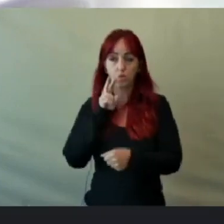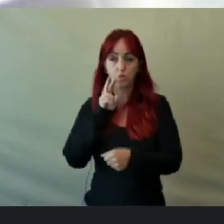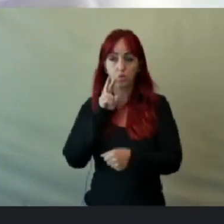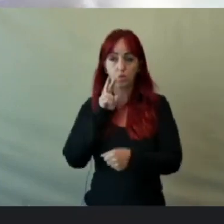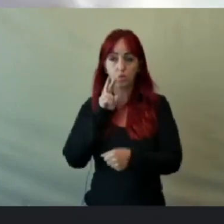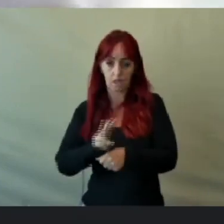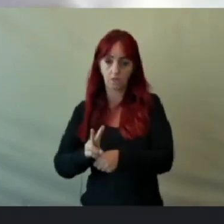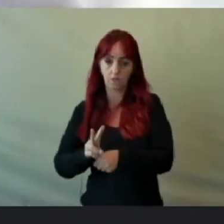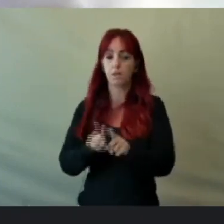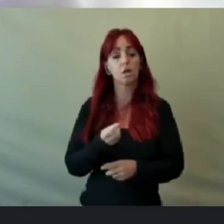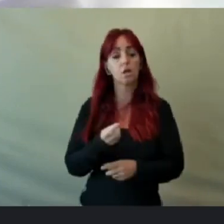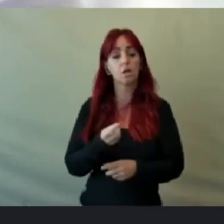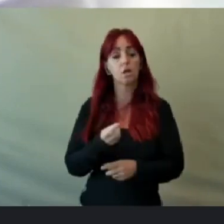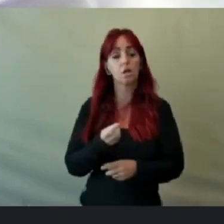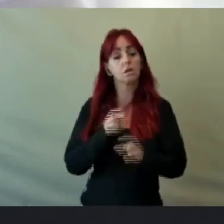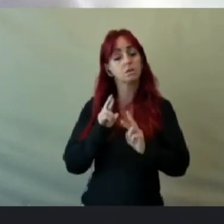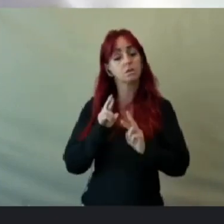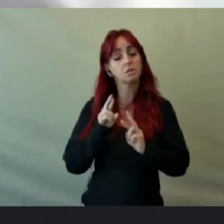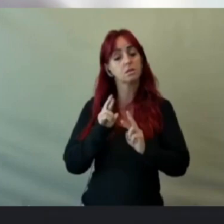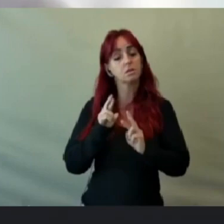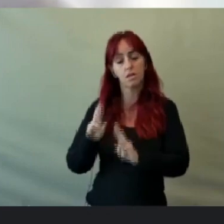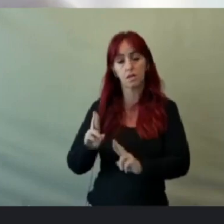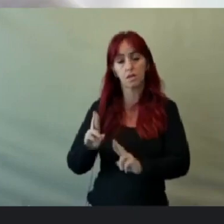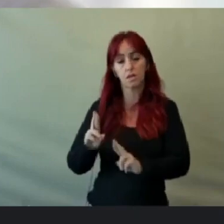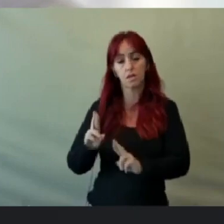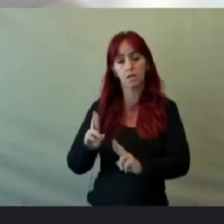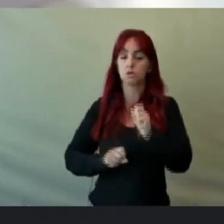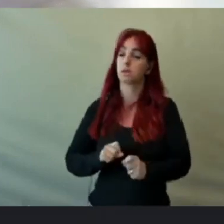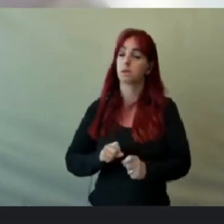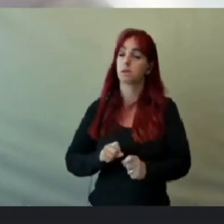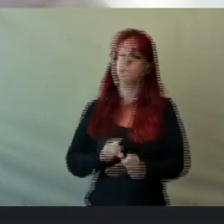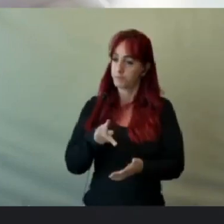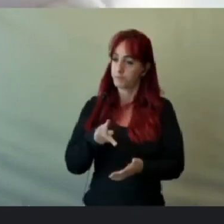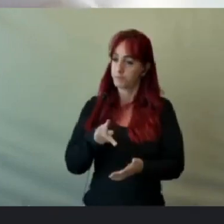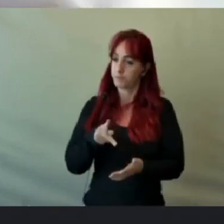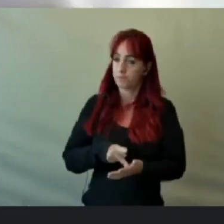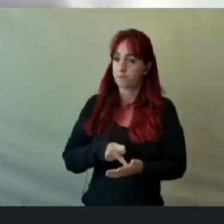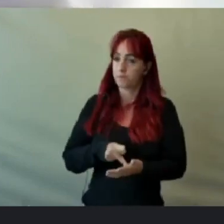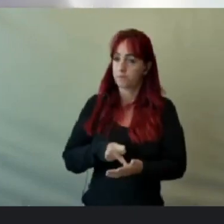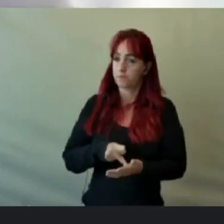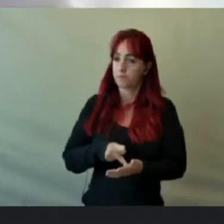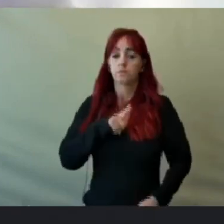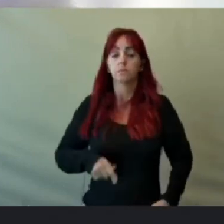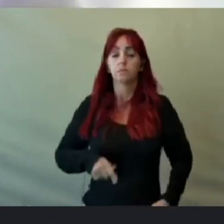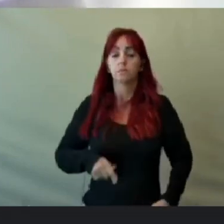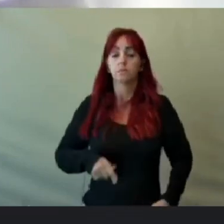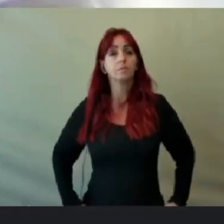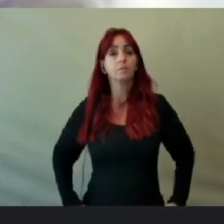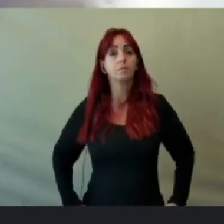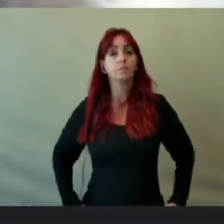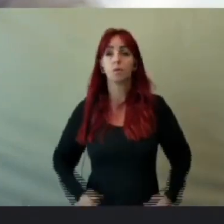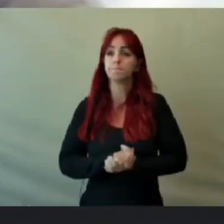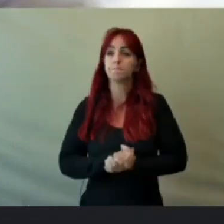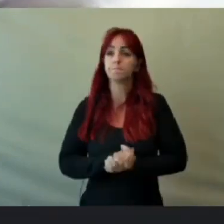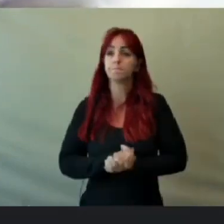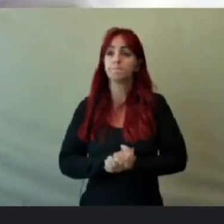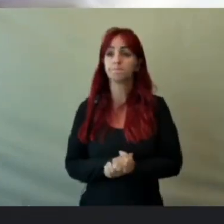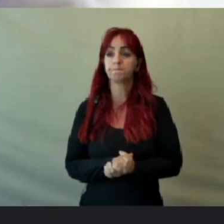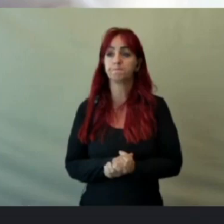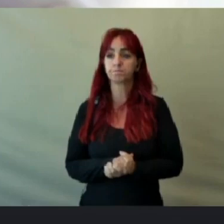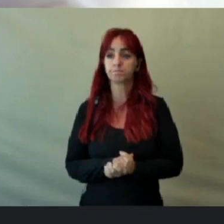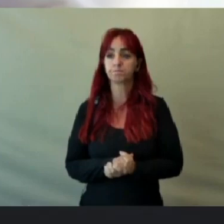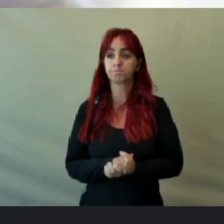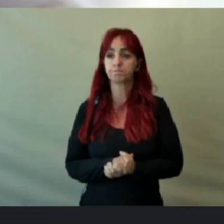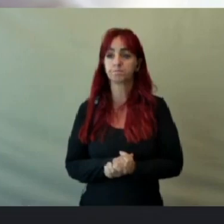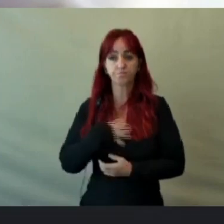fato todos esses formatos de cuidado que existem e que podem ser pensados e apenas vereador